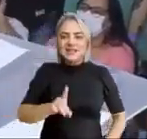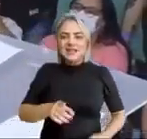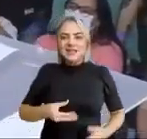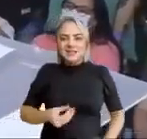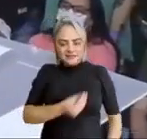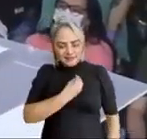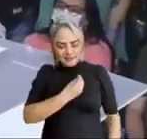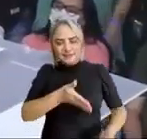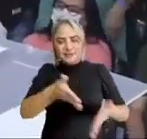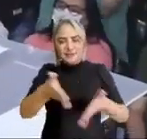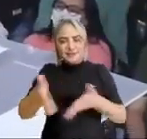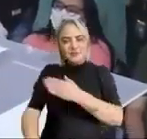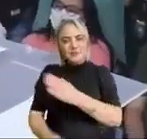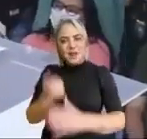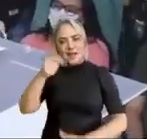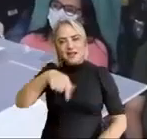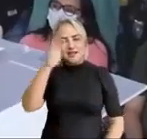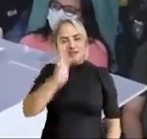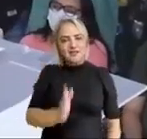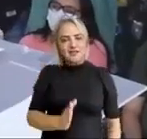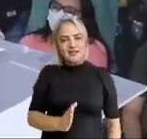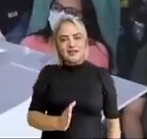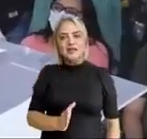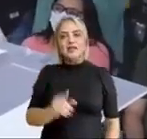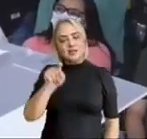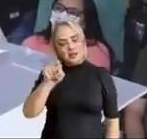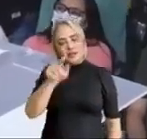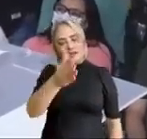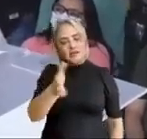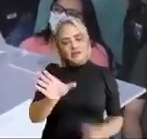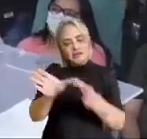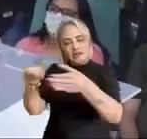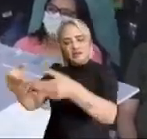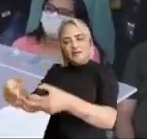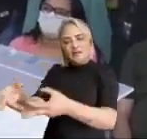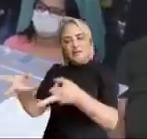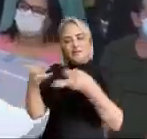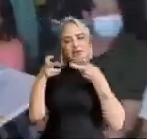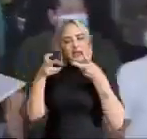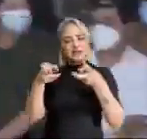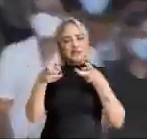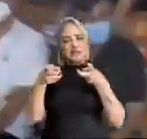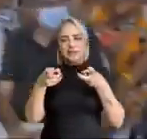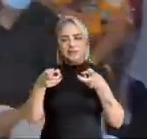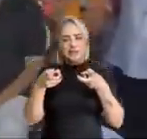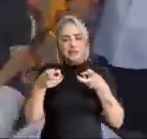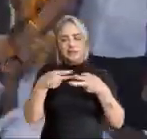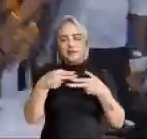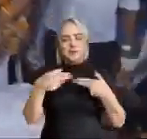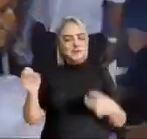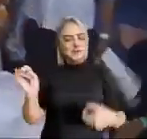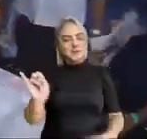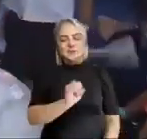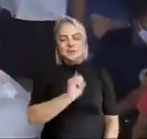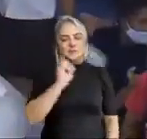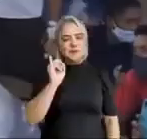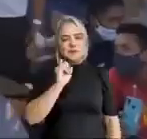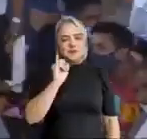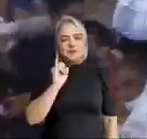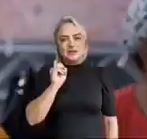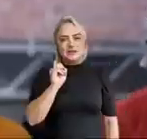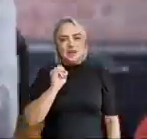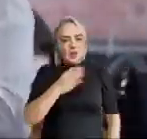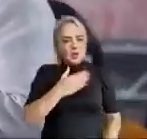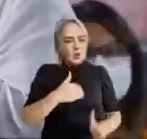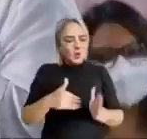aqui? E aí eles vão perceber uma coisa que é elementar, mas que eles não perceber. Quando todo mundo,